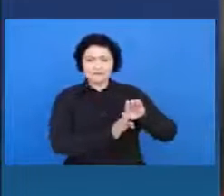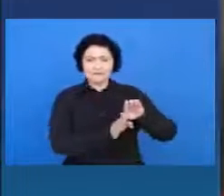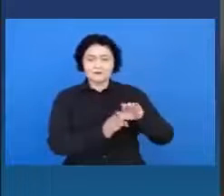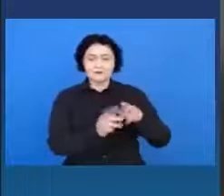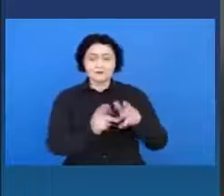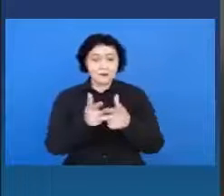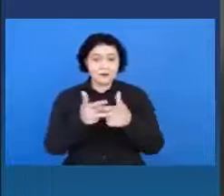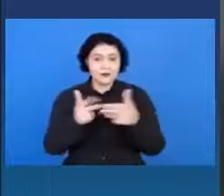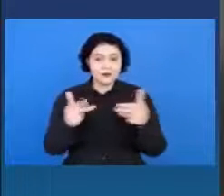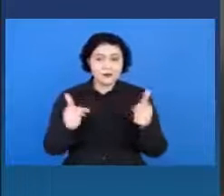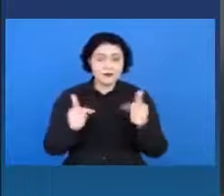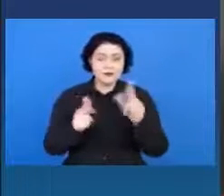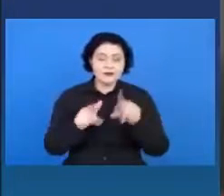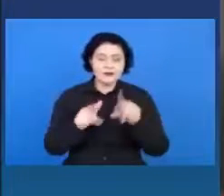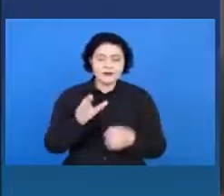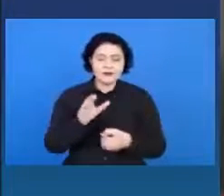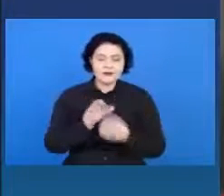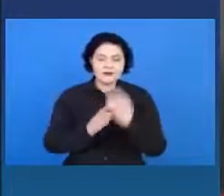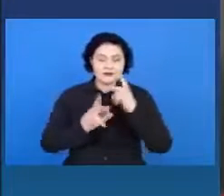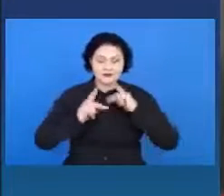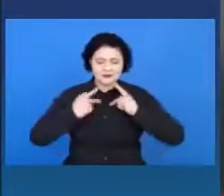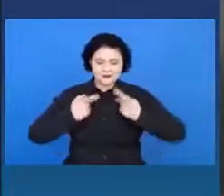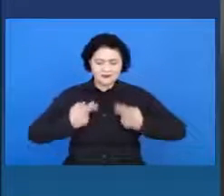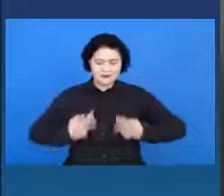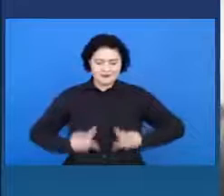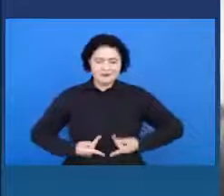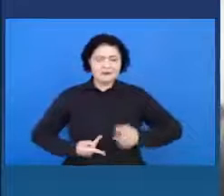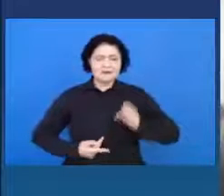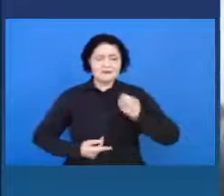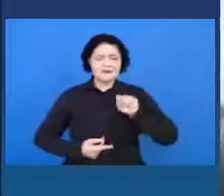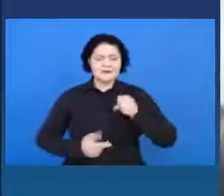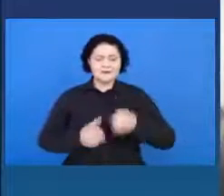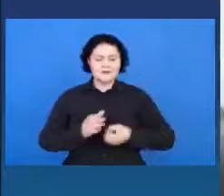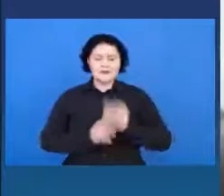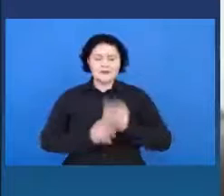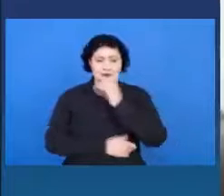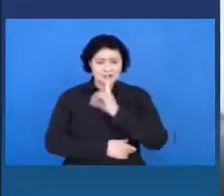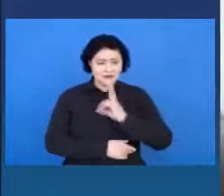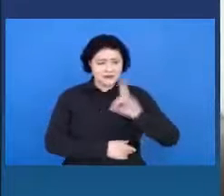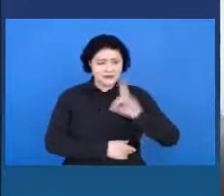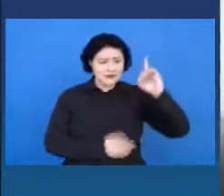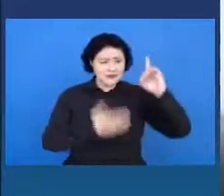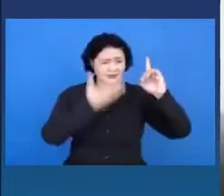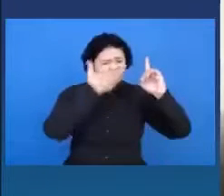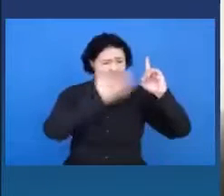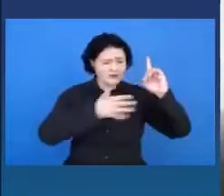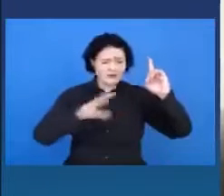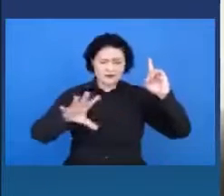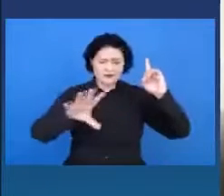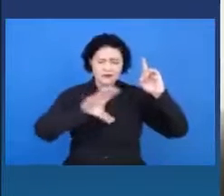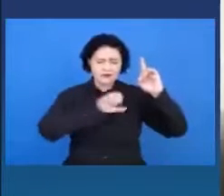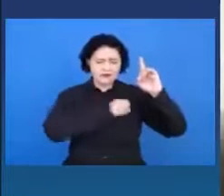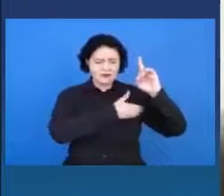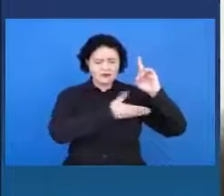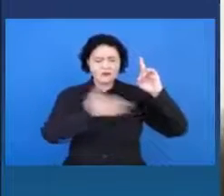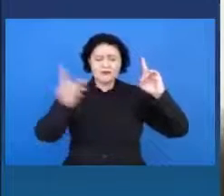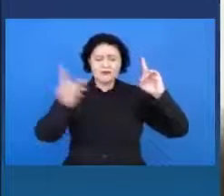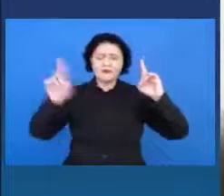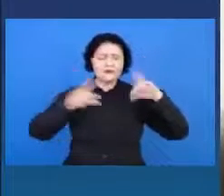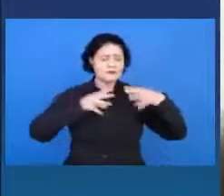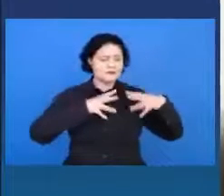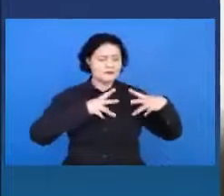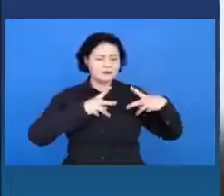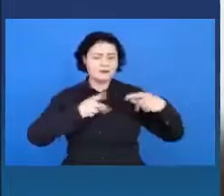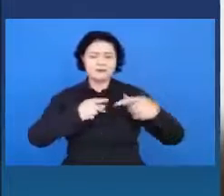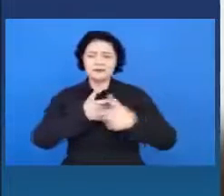coisas são criação humana Deus é todo amor causa de todas as